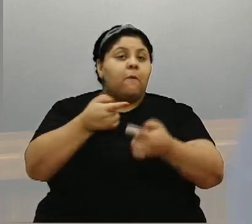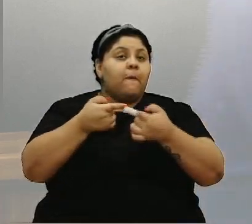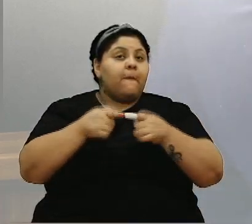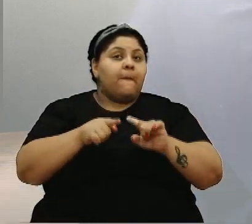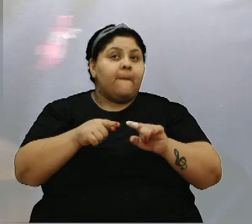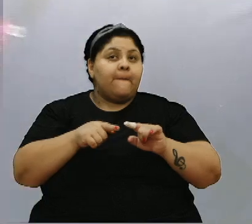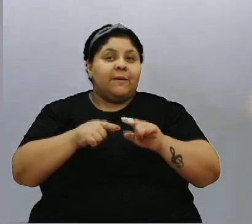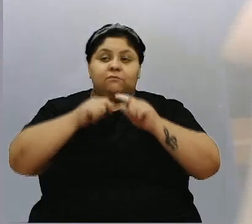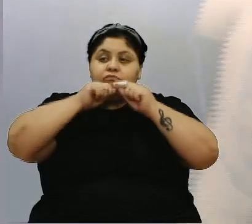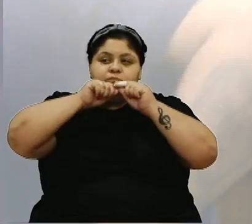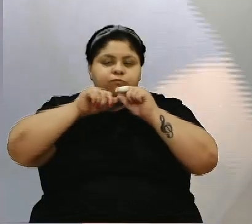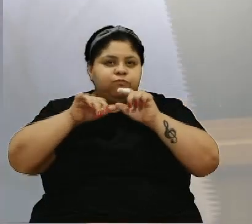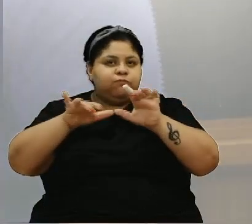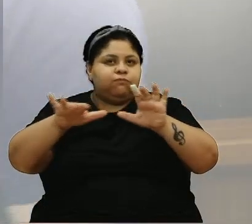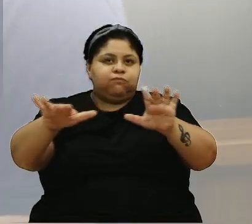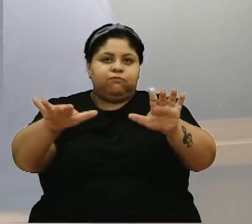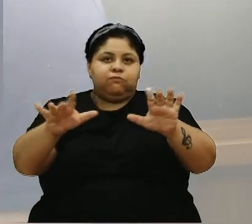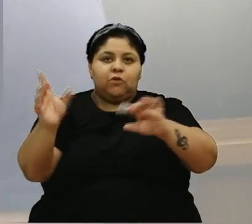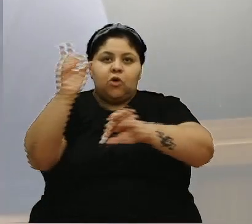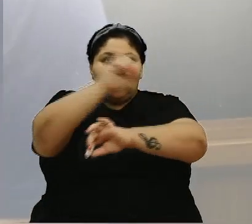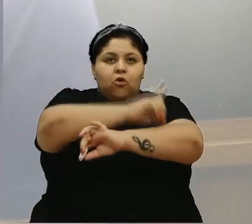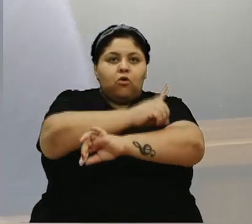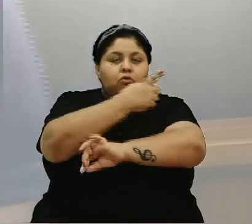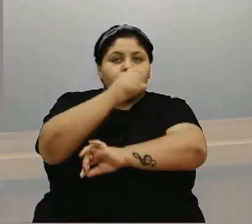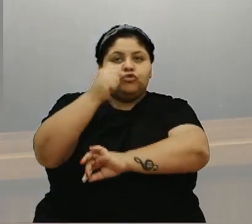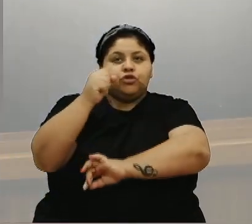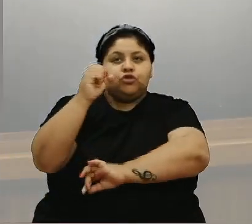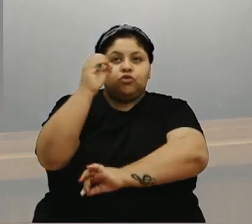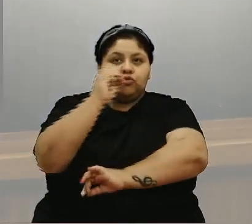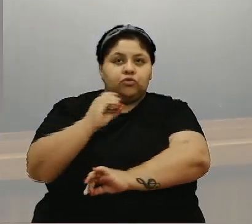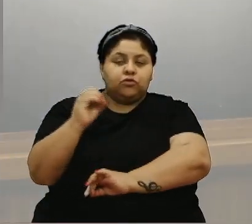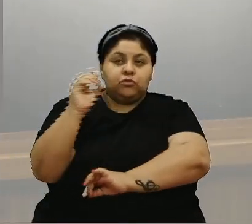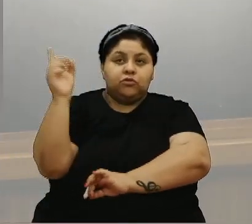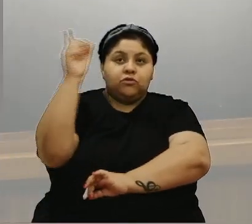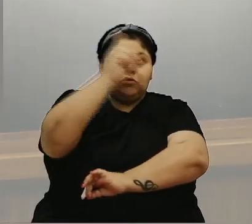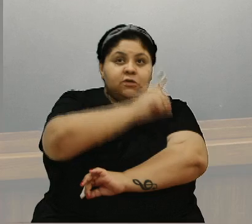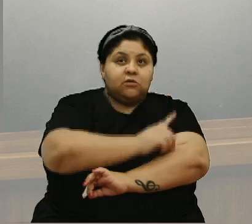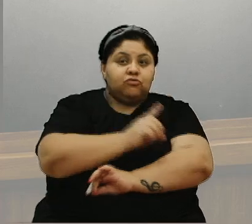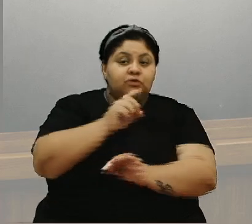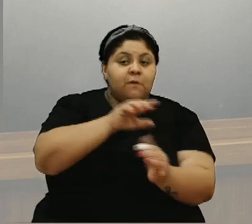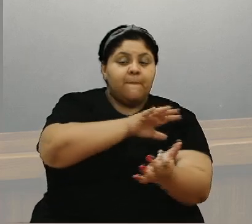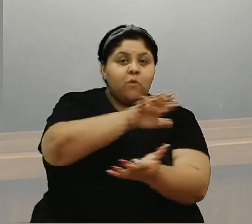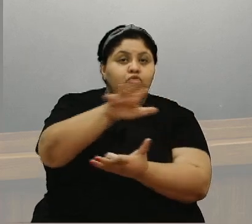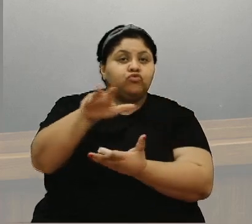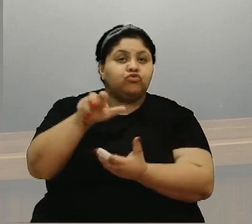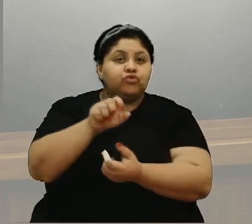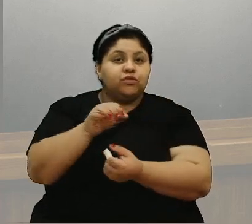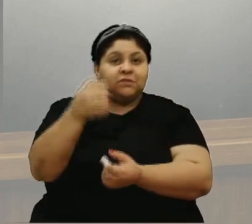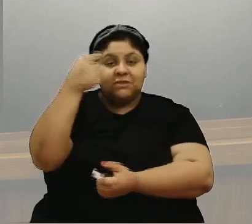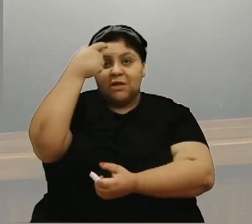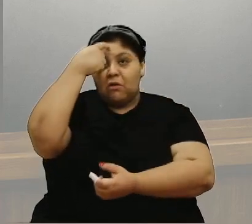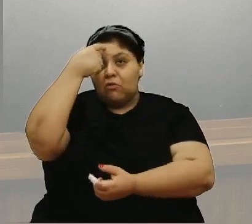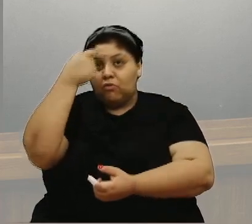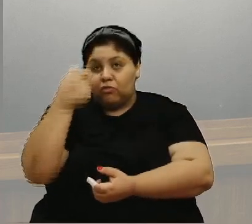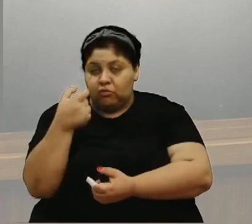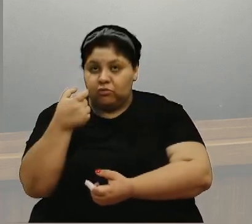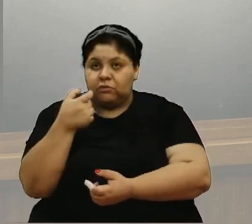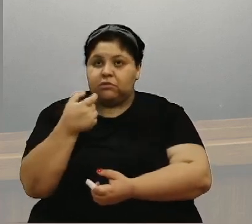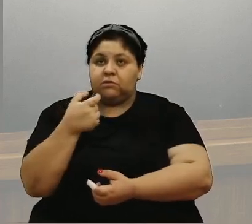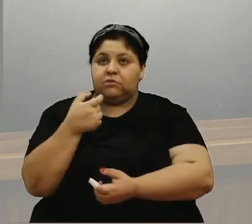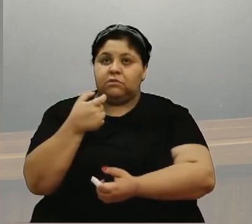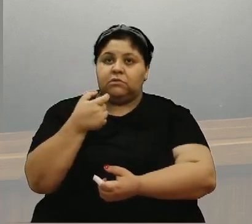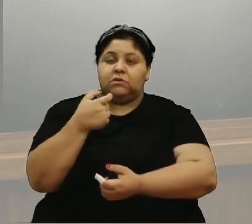mais amplo. O dia 18 de outubro é o Dia Mundial de Conscientização